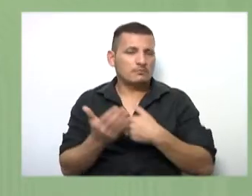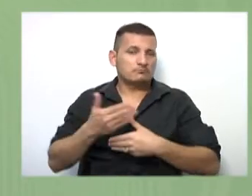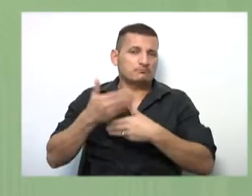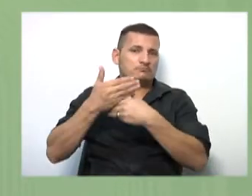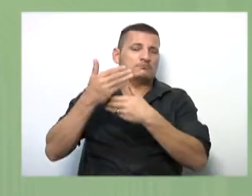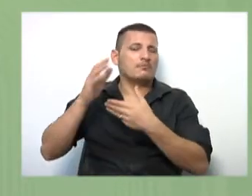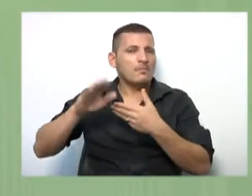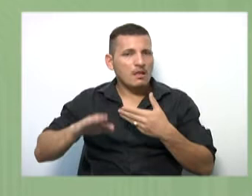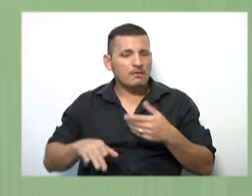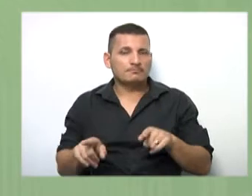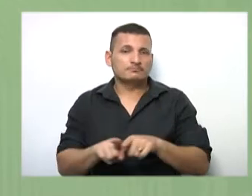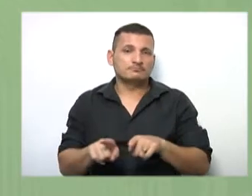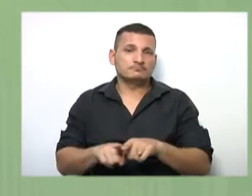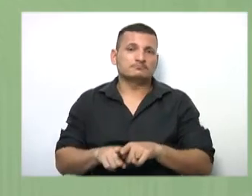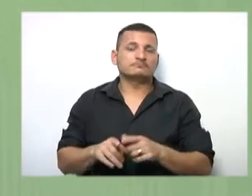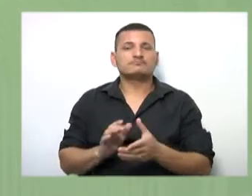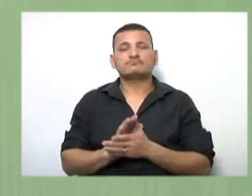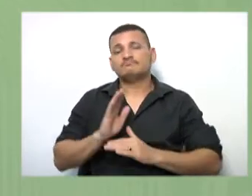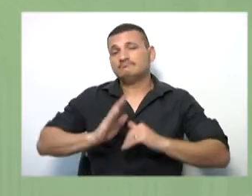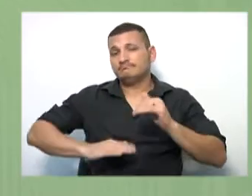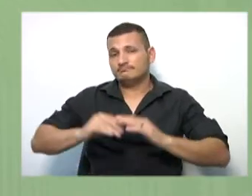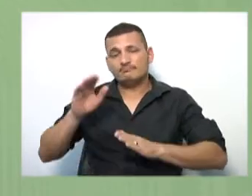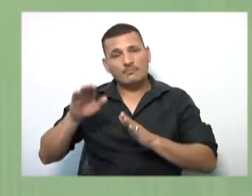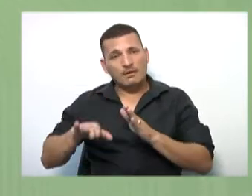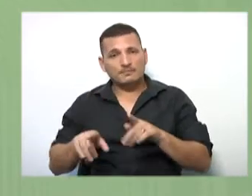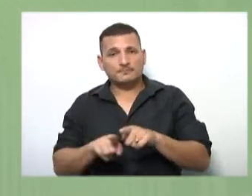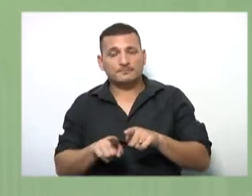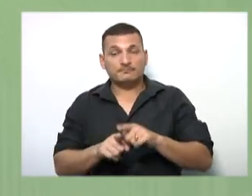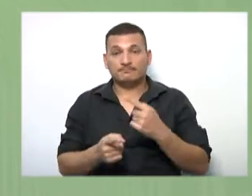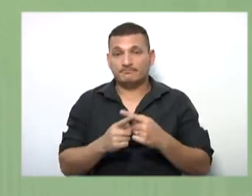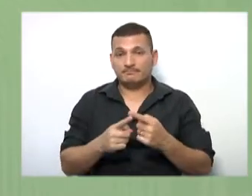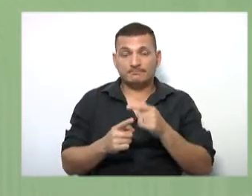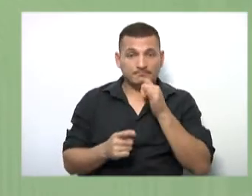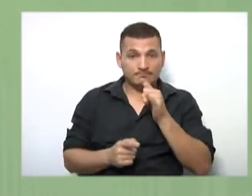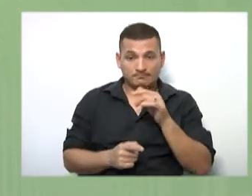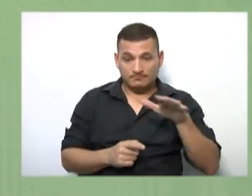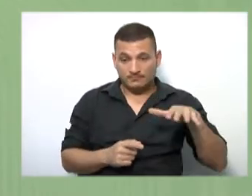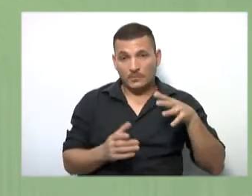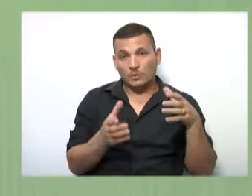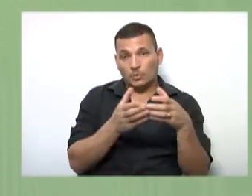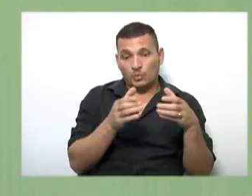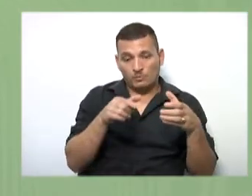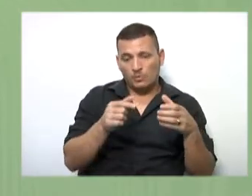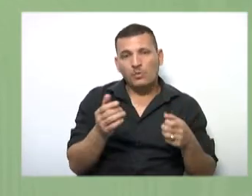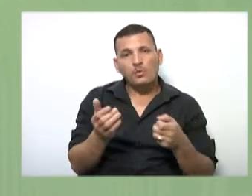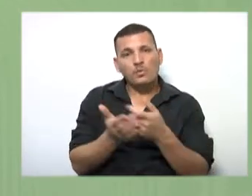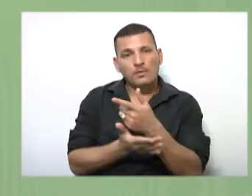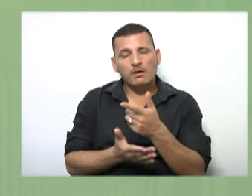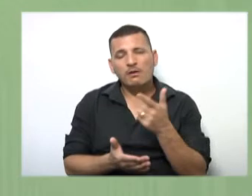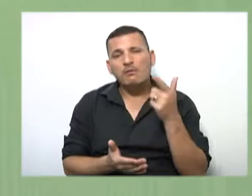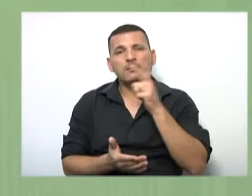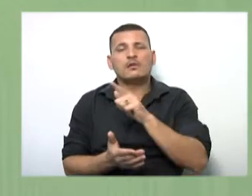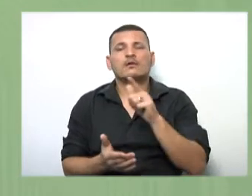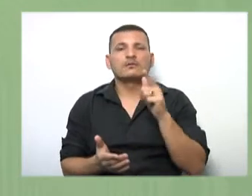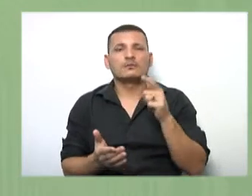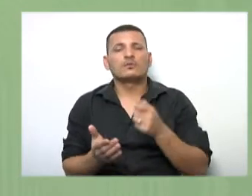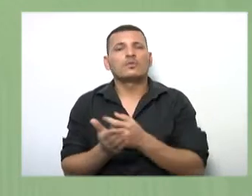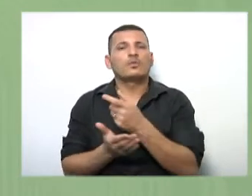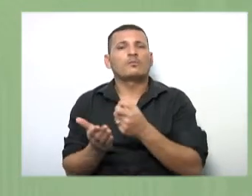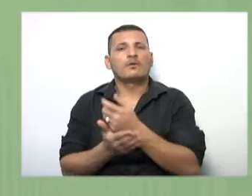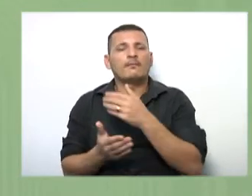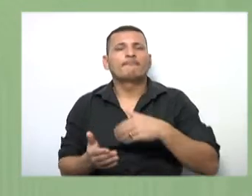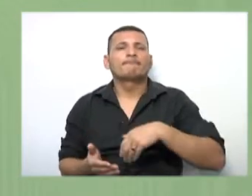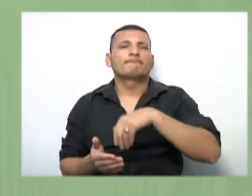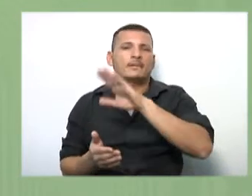construção e mão de obra. Isso por quê? Porque a gente, quando vai comprar em coletivo, você consegue comprar muito mais